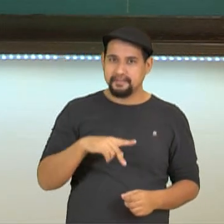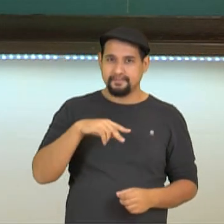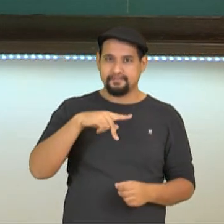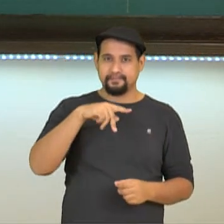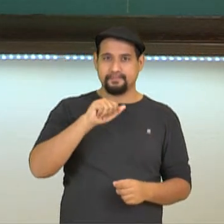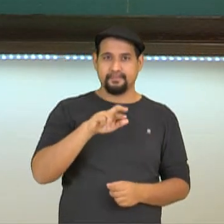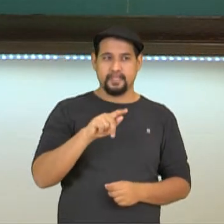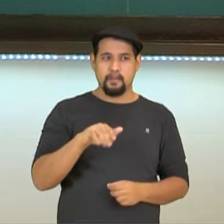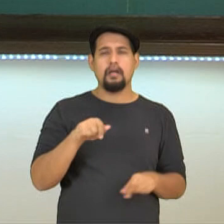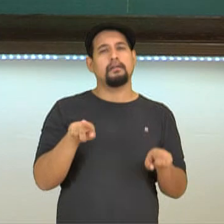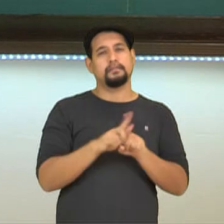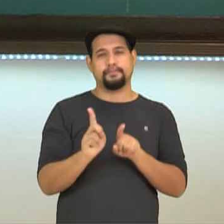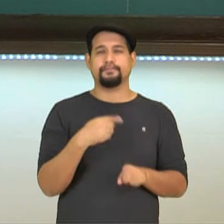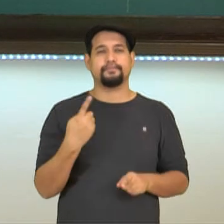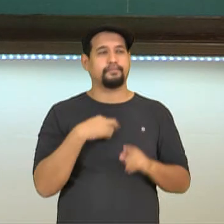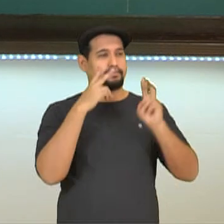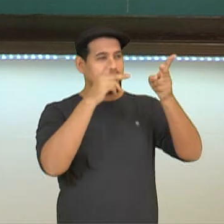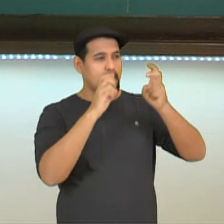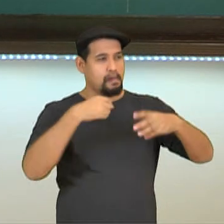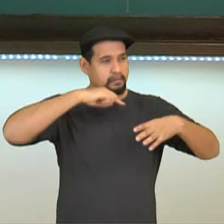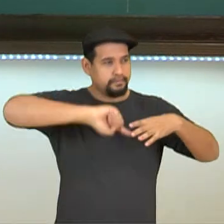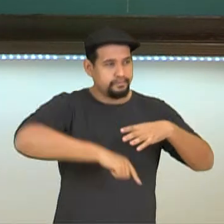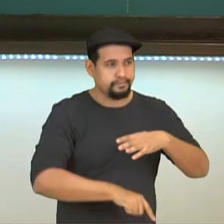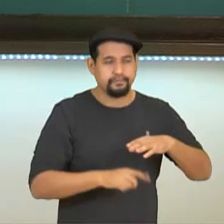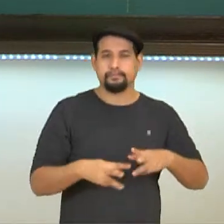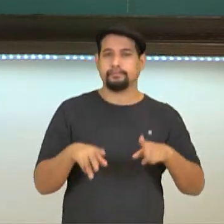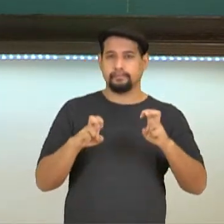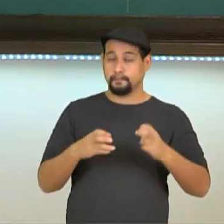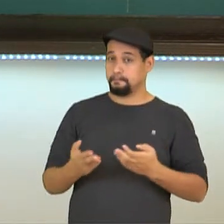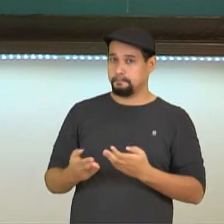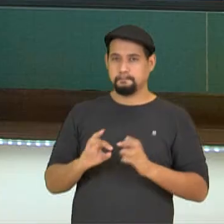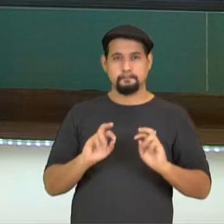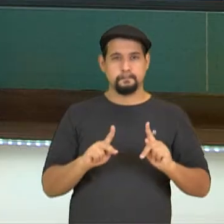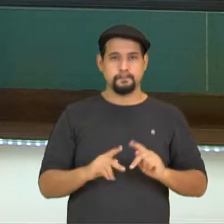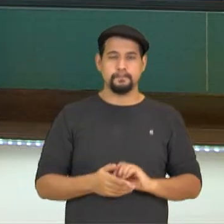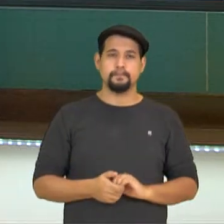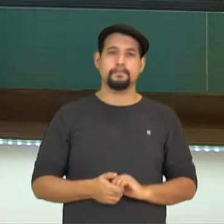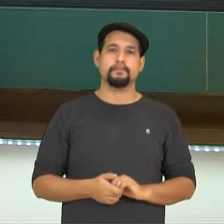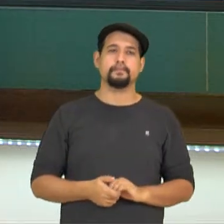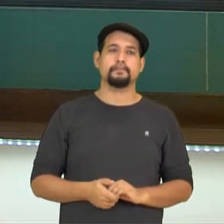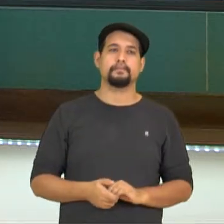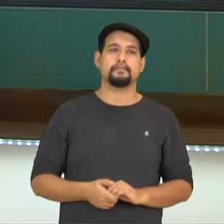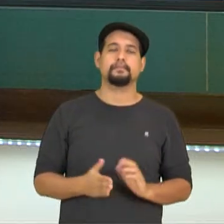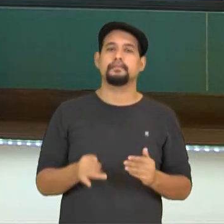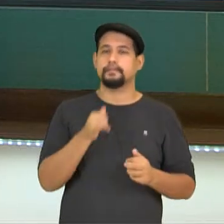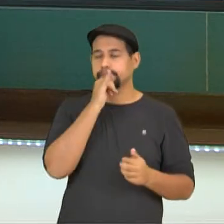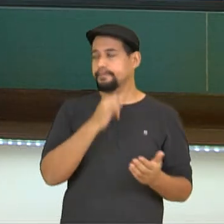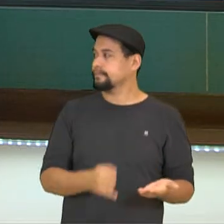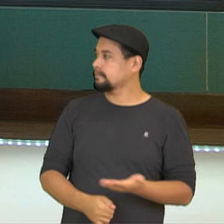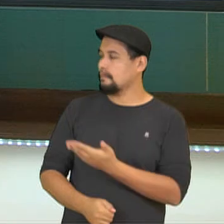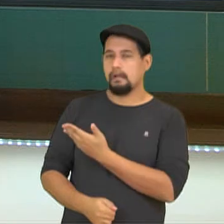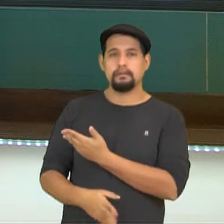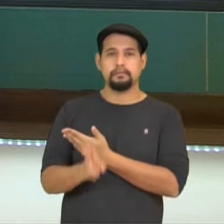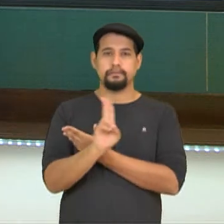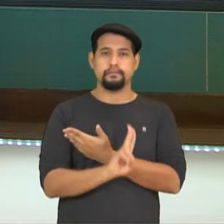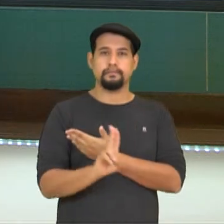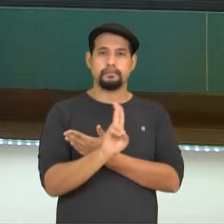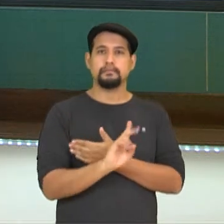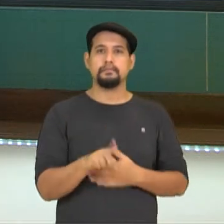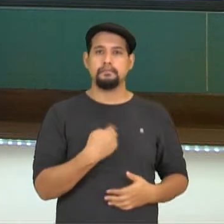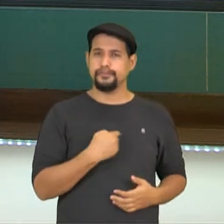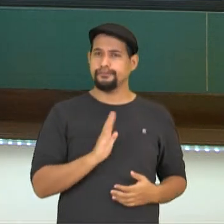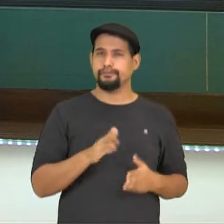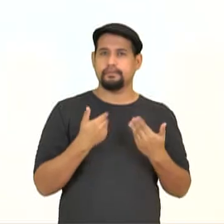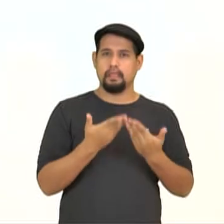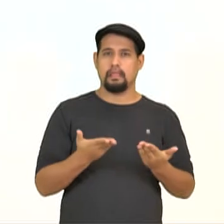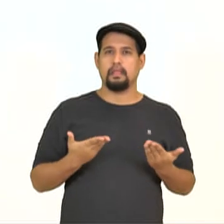parábola? A gente também vai poder aprofundar mais sobre isso, tá bom? Então aqui ainda nessa aplicação, né, aqui eu ampliei